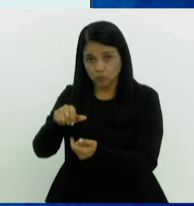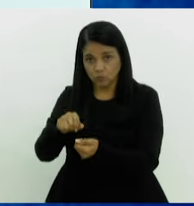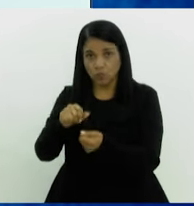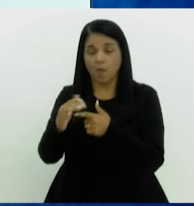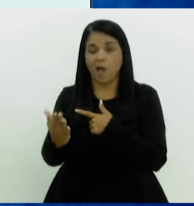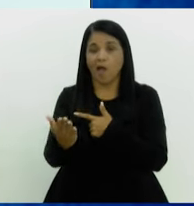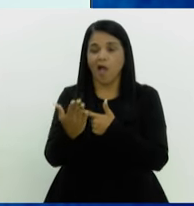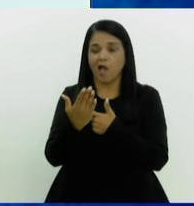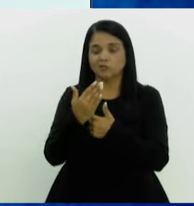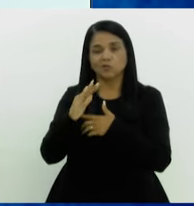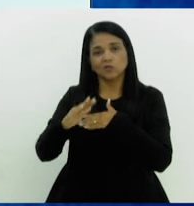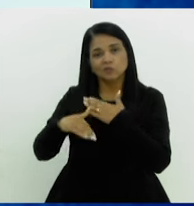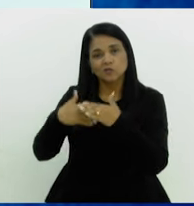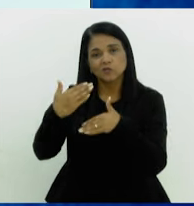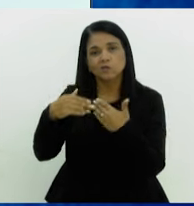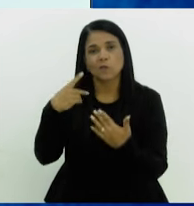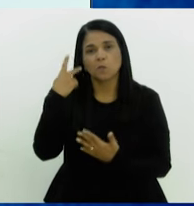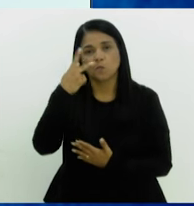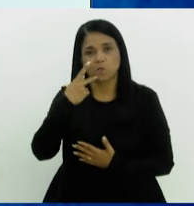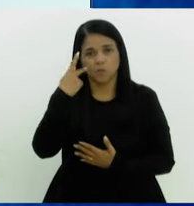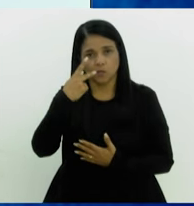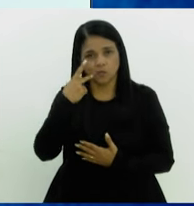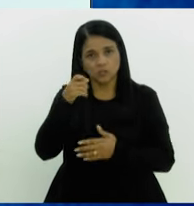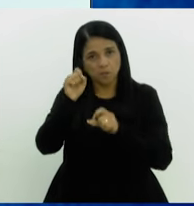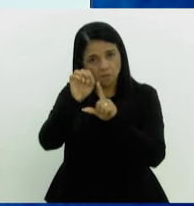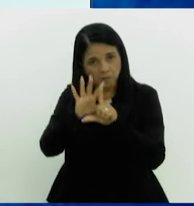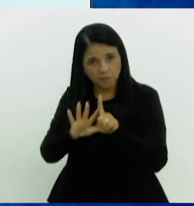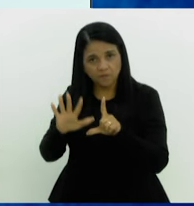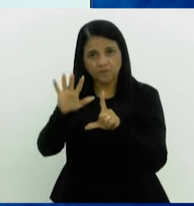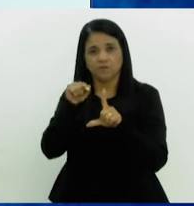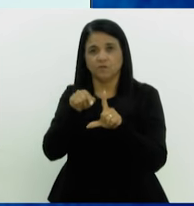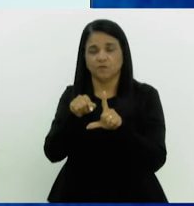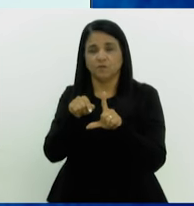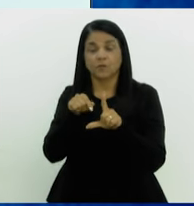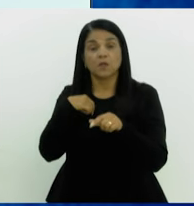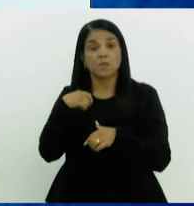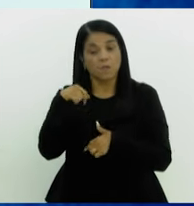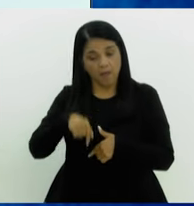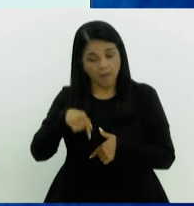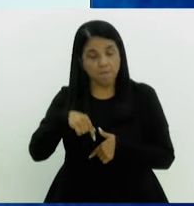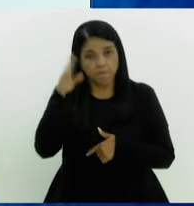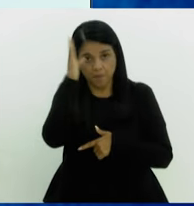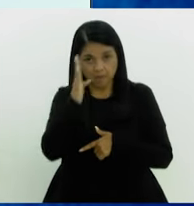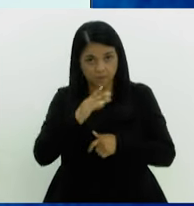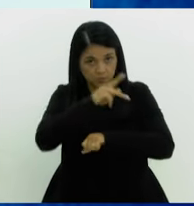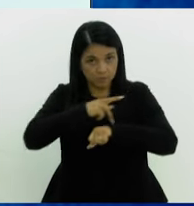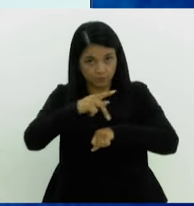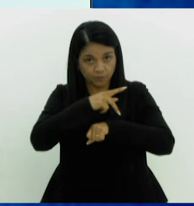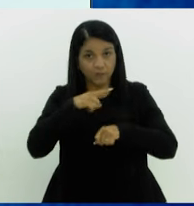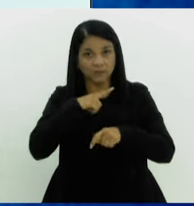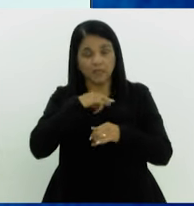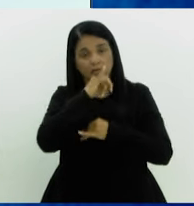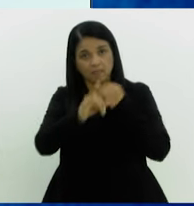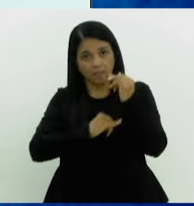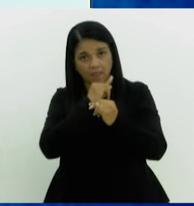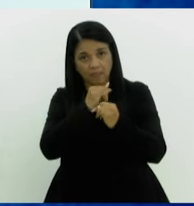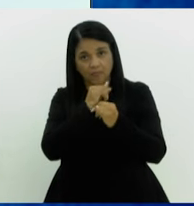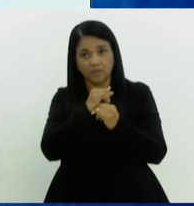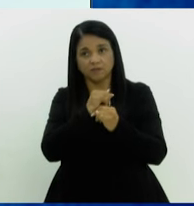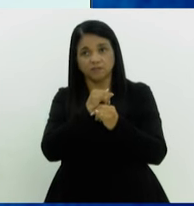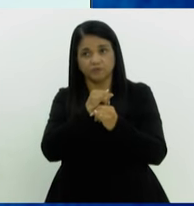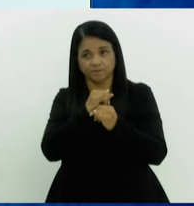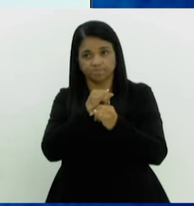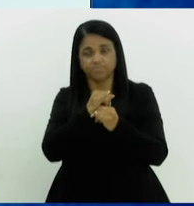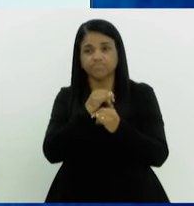nos ajudar a desenvolver as políticas da plataforma aqui no Brasil por exemplo tem a cernet como uma das parceiras